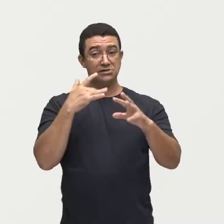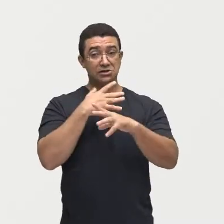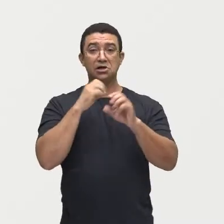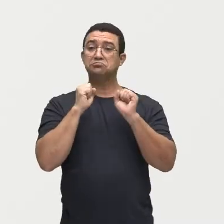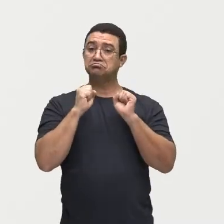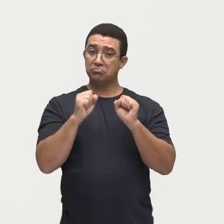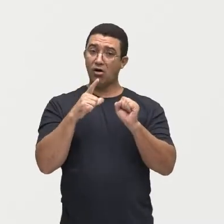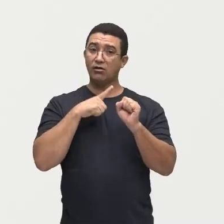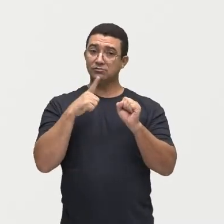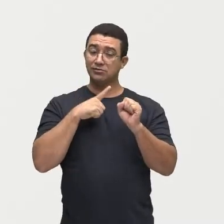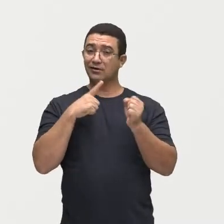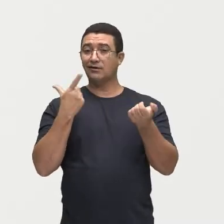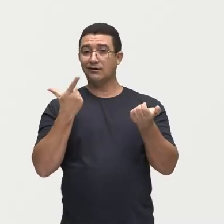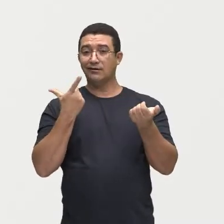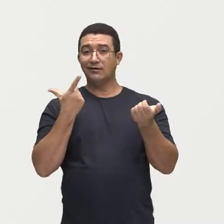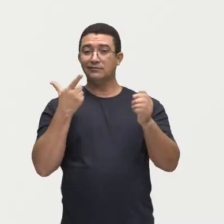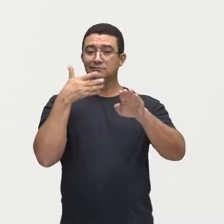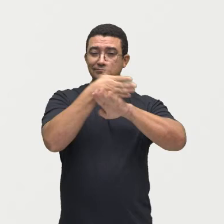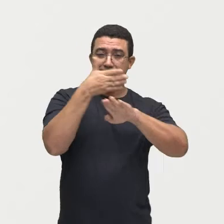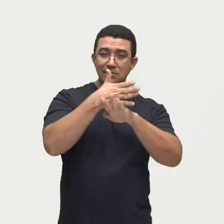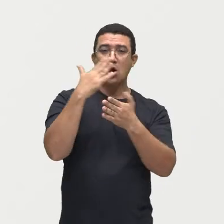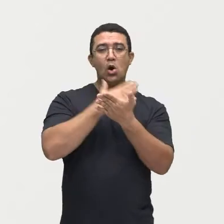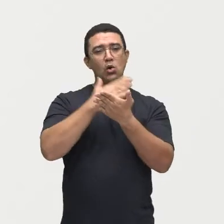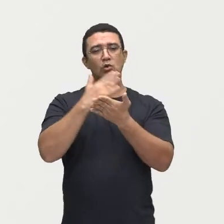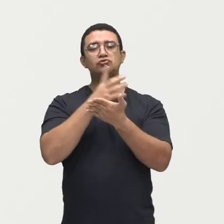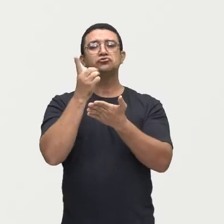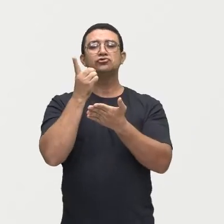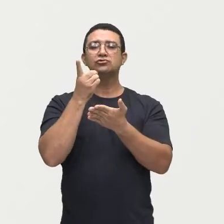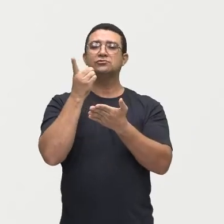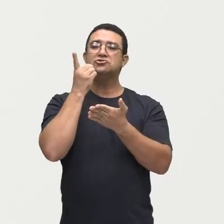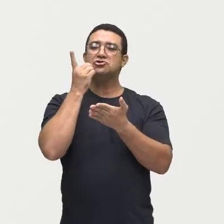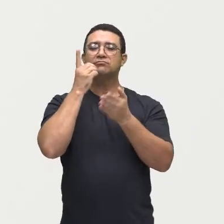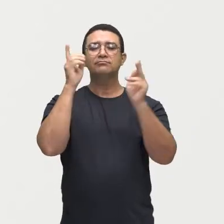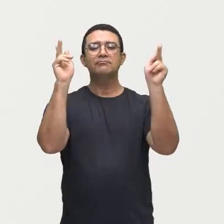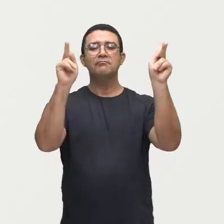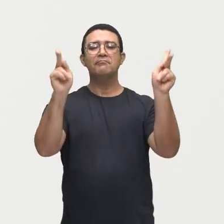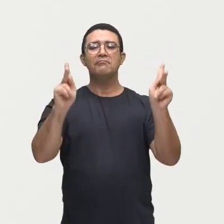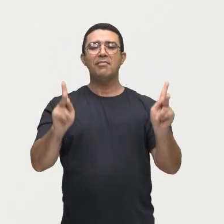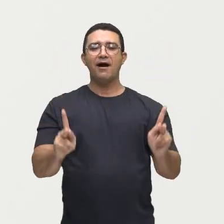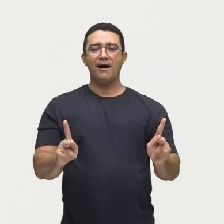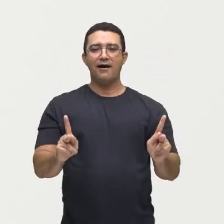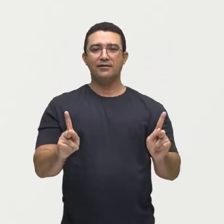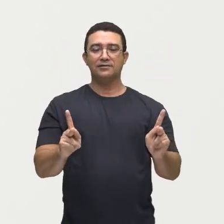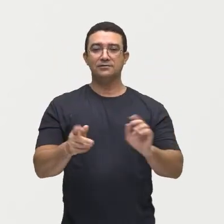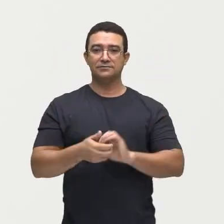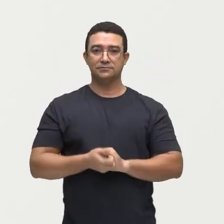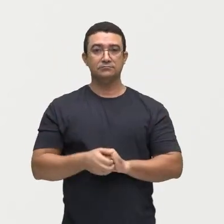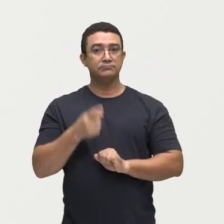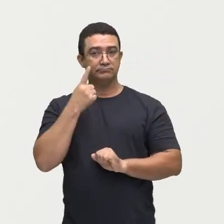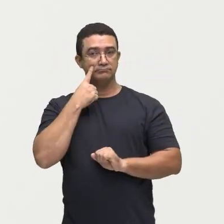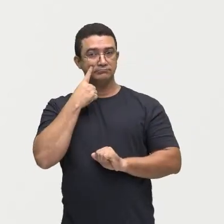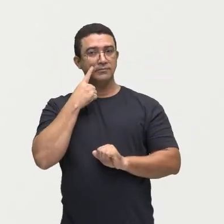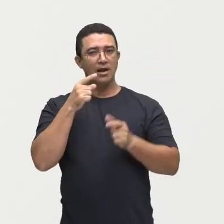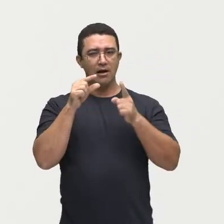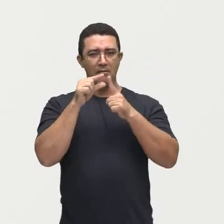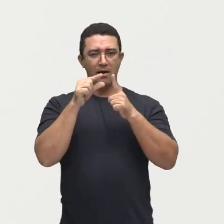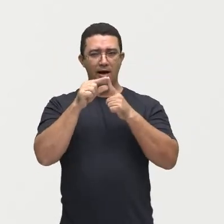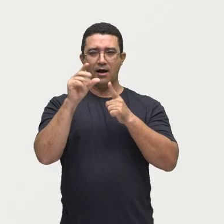possa passar alguns dias em paz. Então aqui sim, nós vimos que